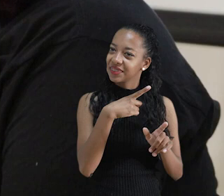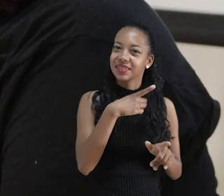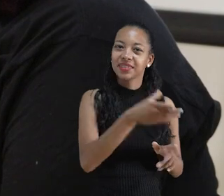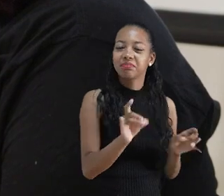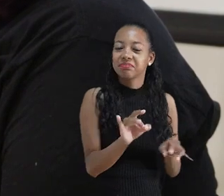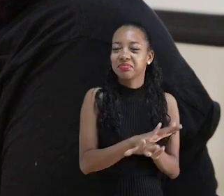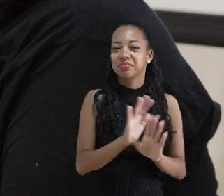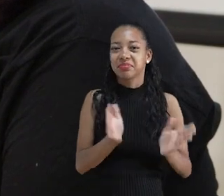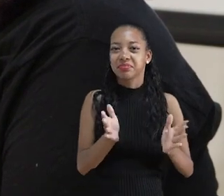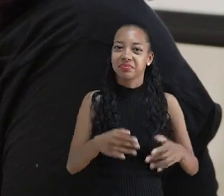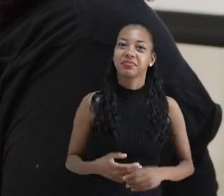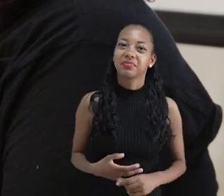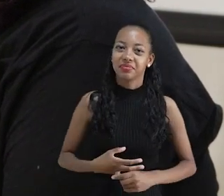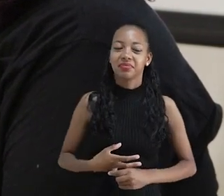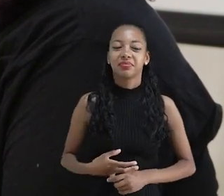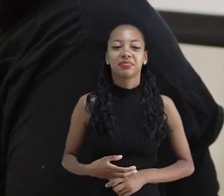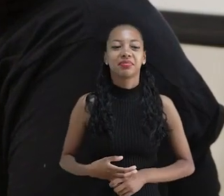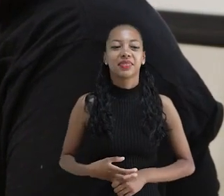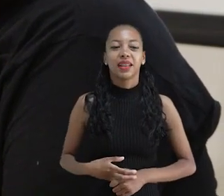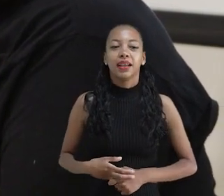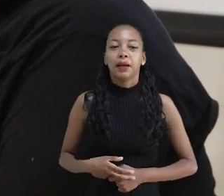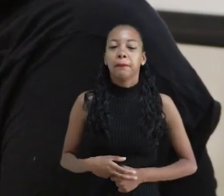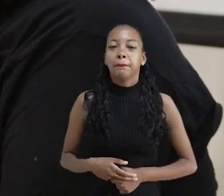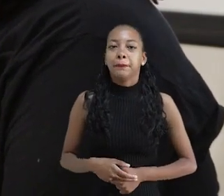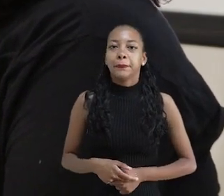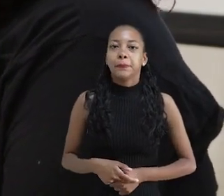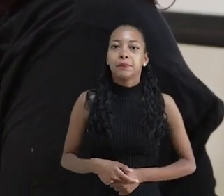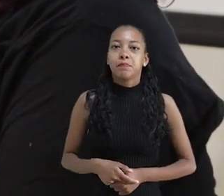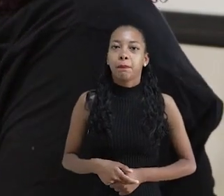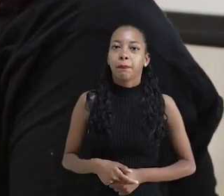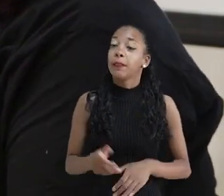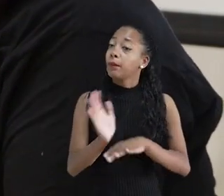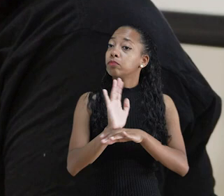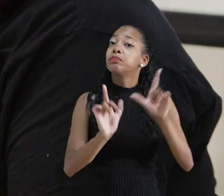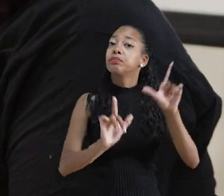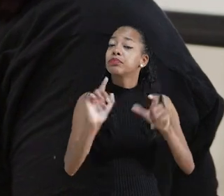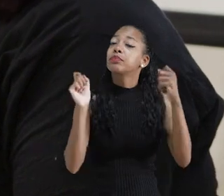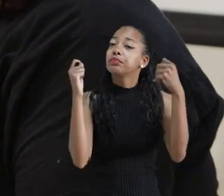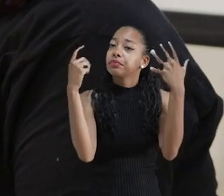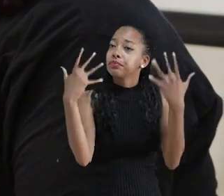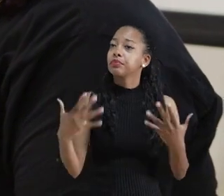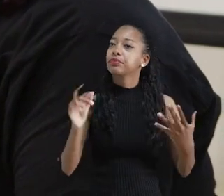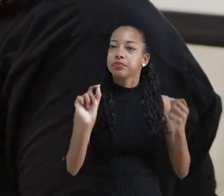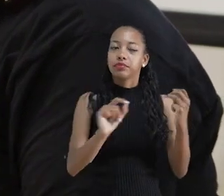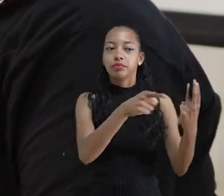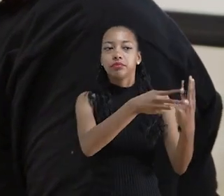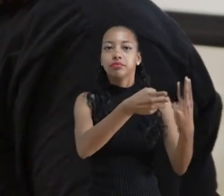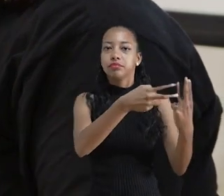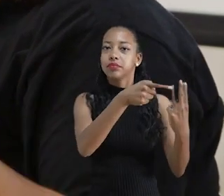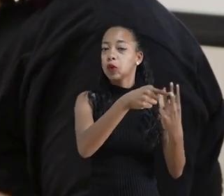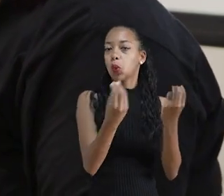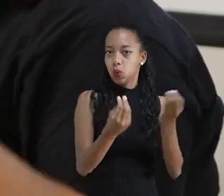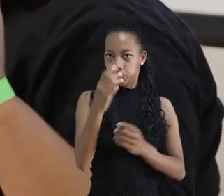né Eh e são filmes sobre o cotidiano deles né a nossa proposta ali é